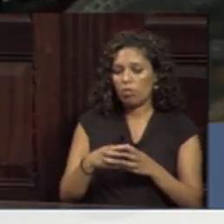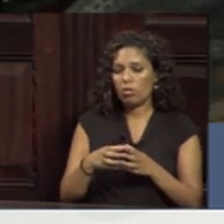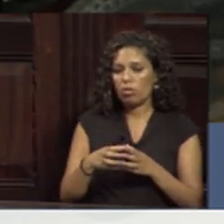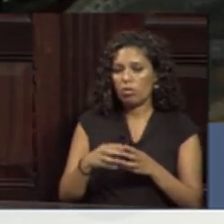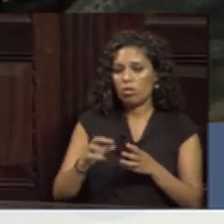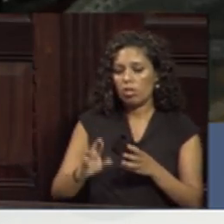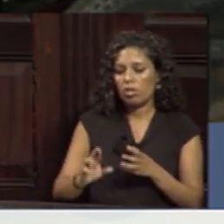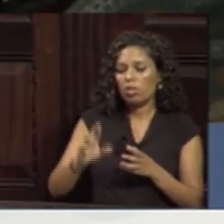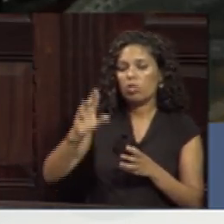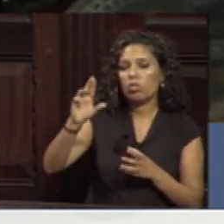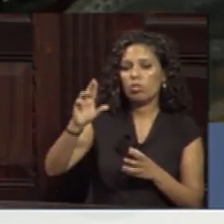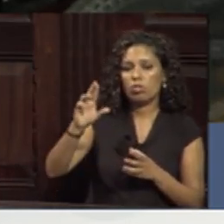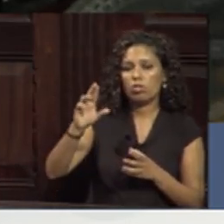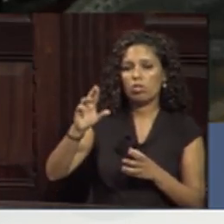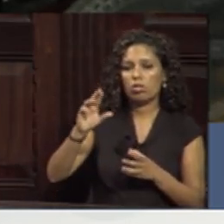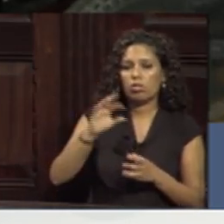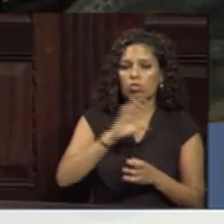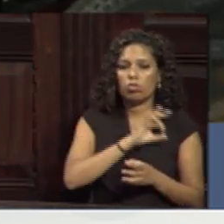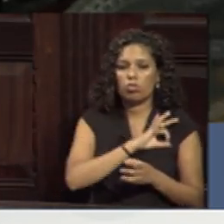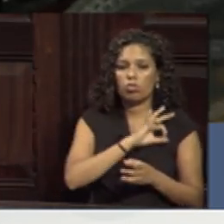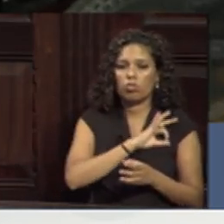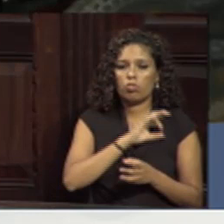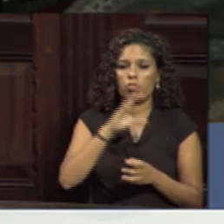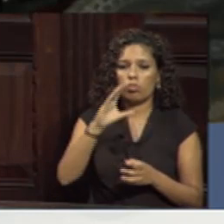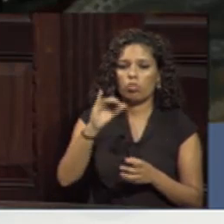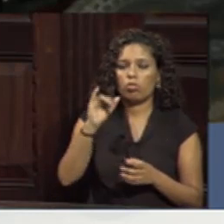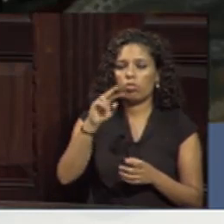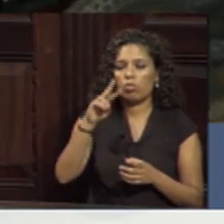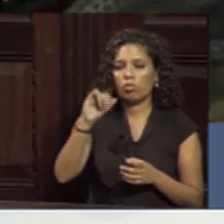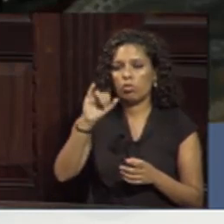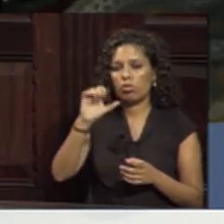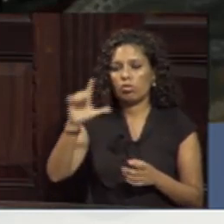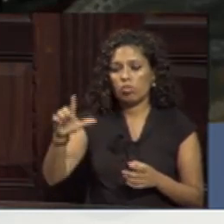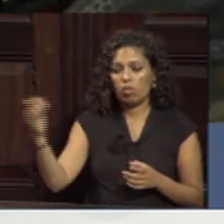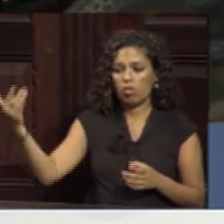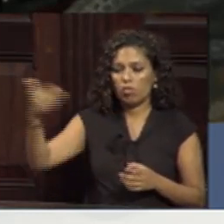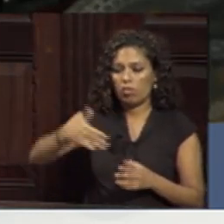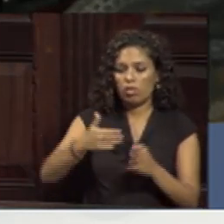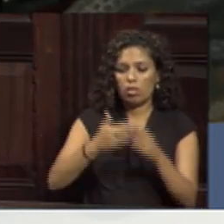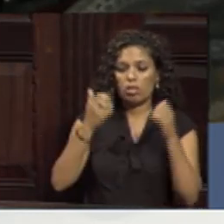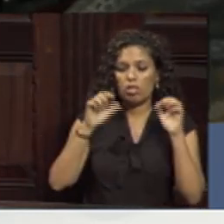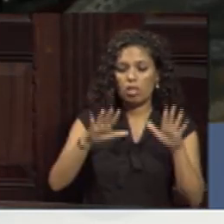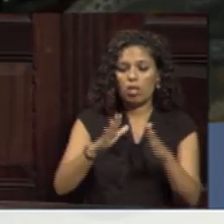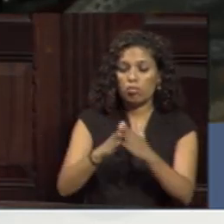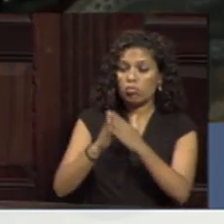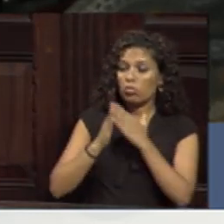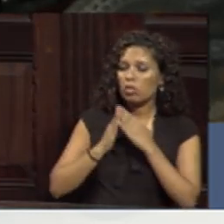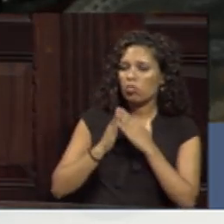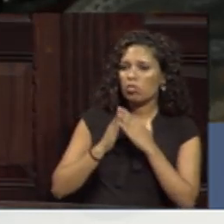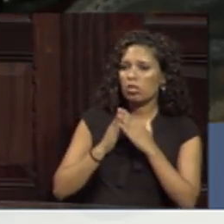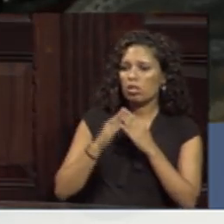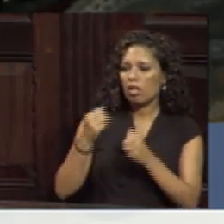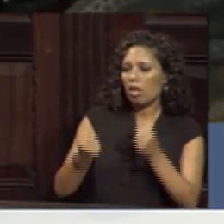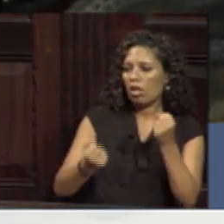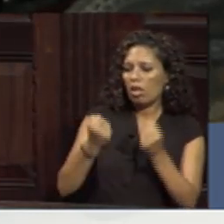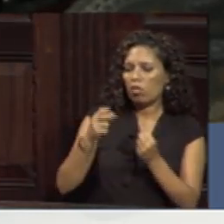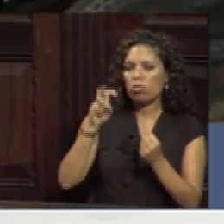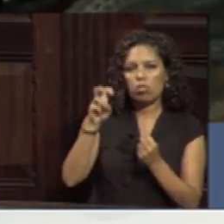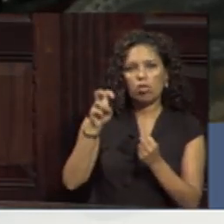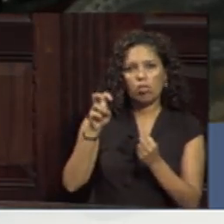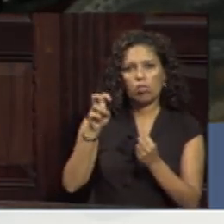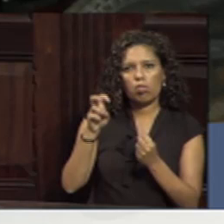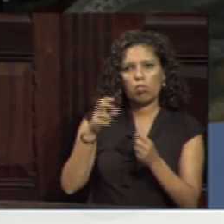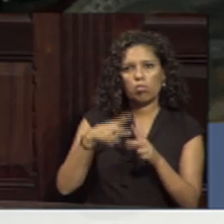carros. Esse pessoal não tem nada, nós estamos com muita hipocrisia. Nós chegamos num